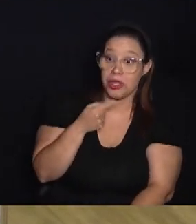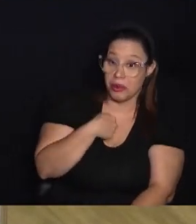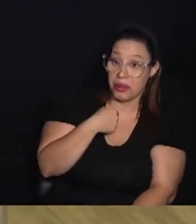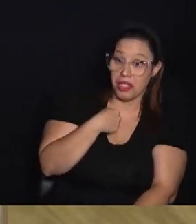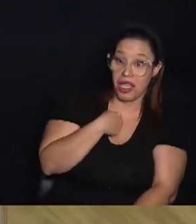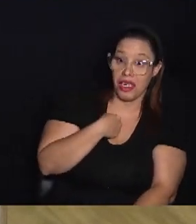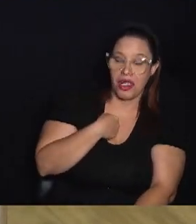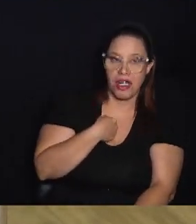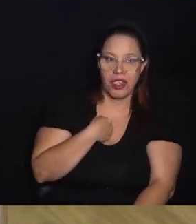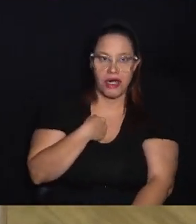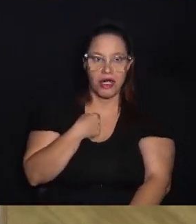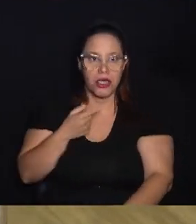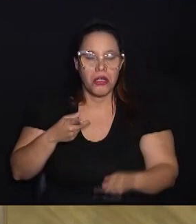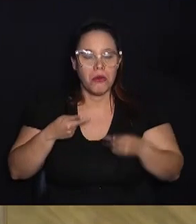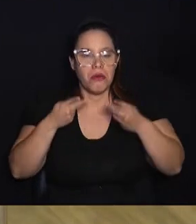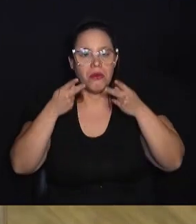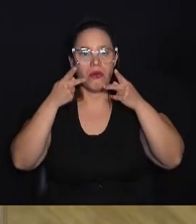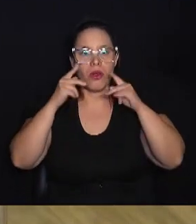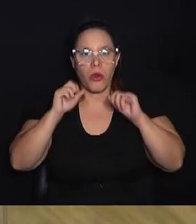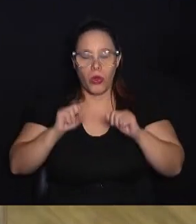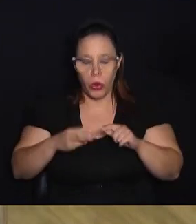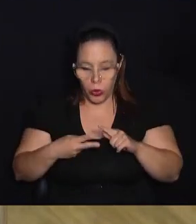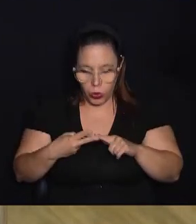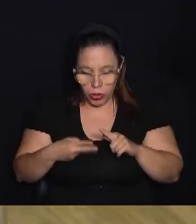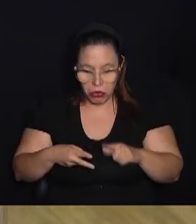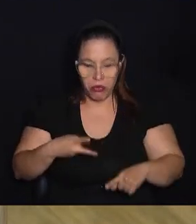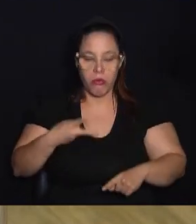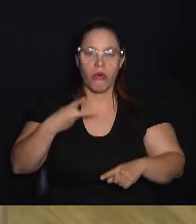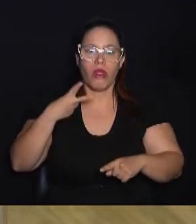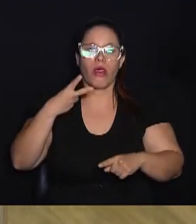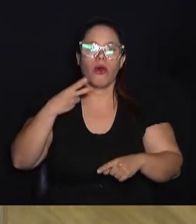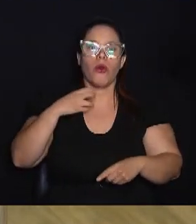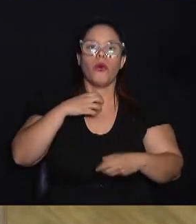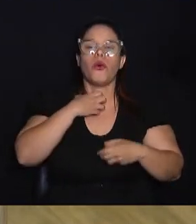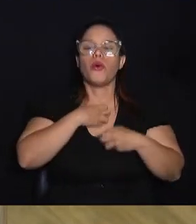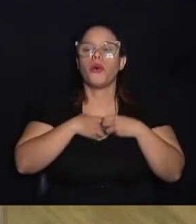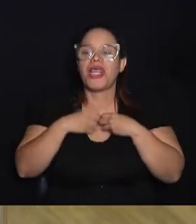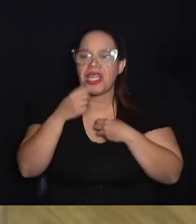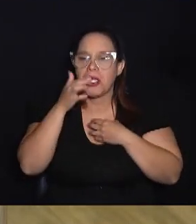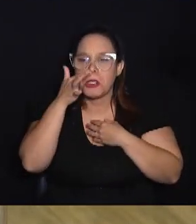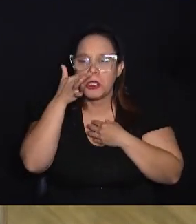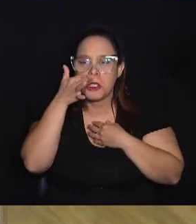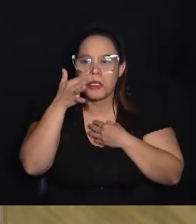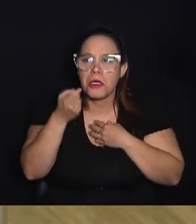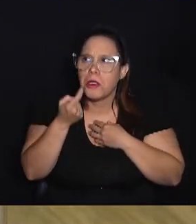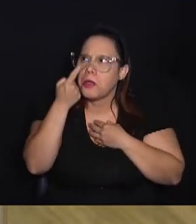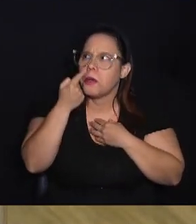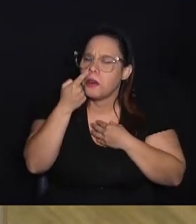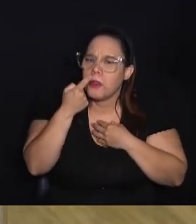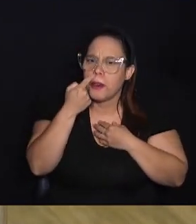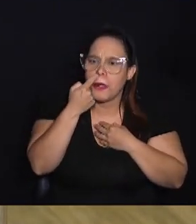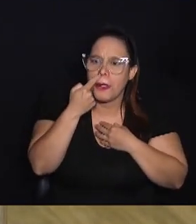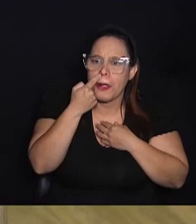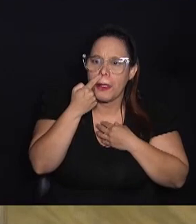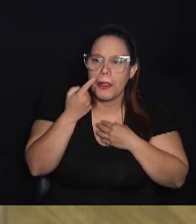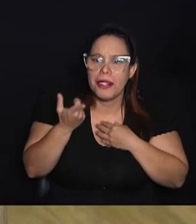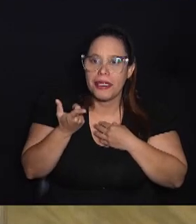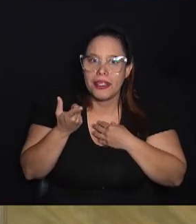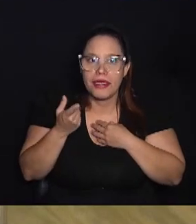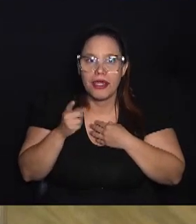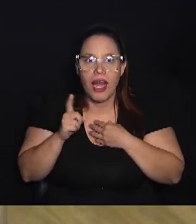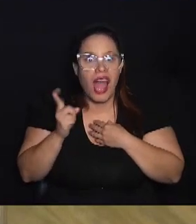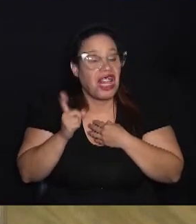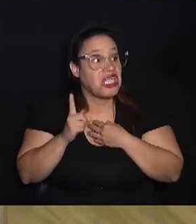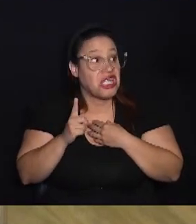eh respirei a primeira respirei a segunda senti o ar realmente entrando pelas narinas coisas que a gente não